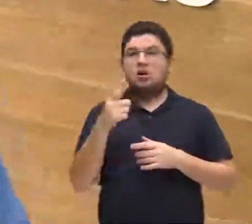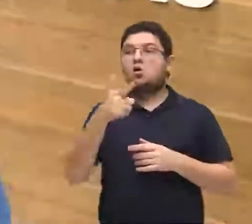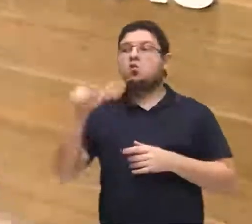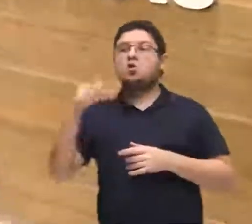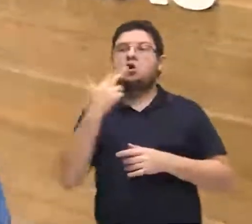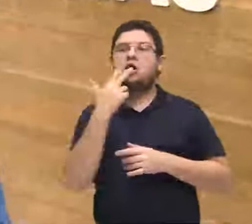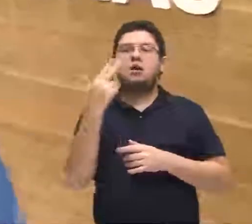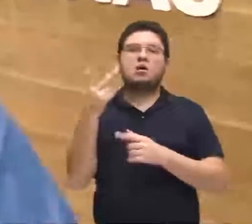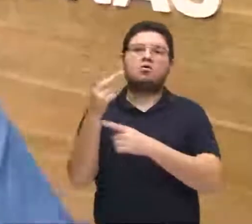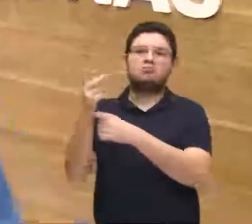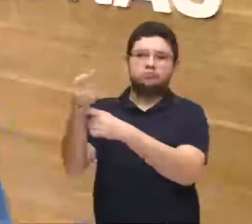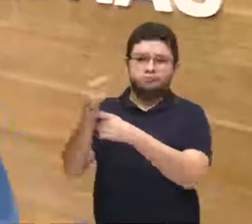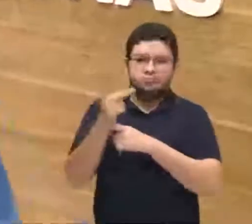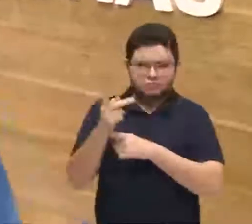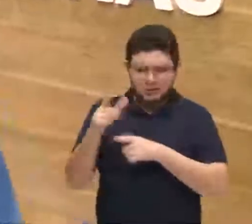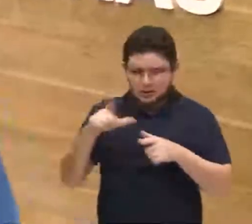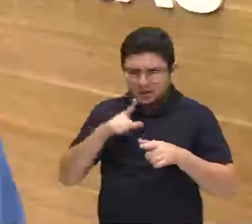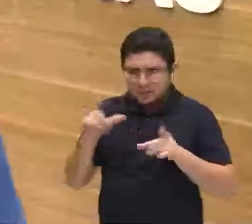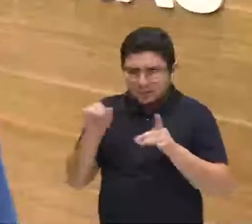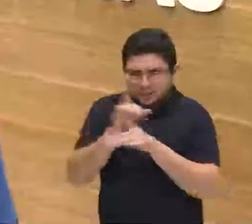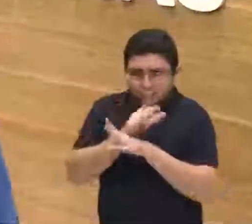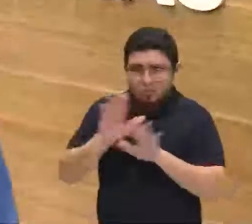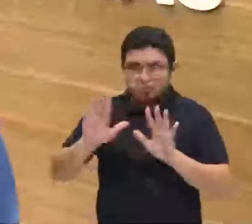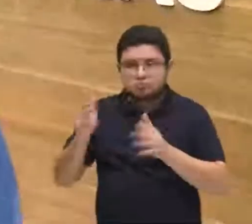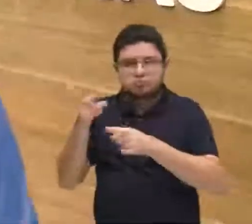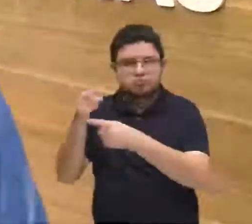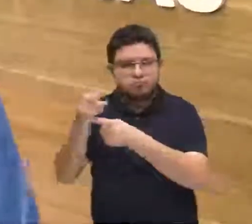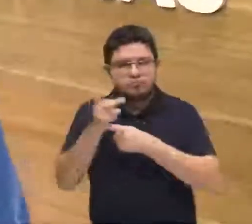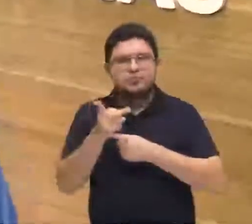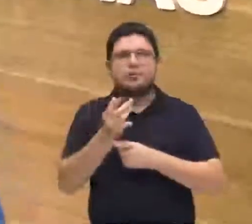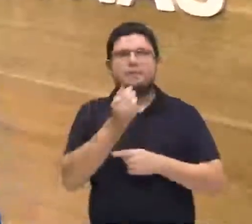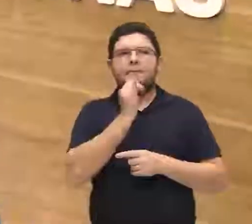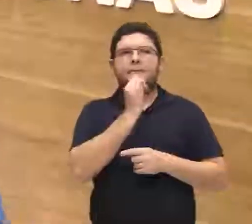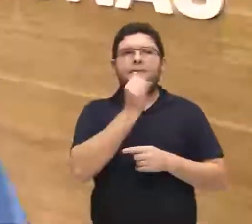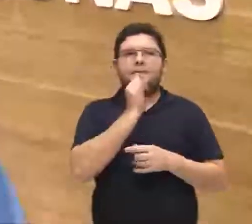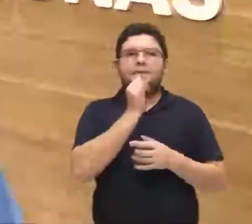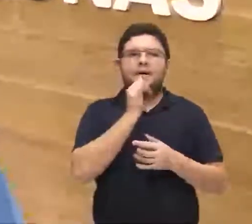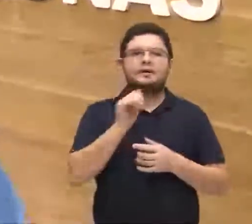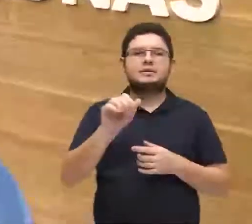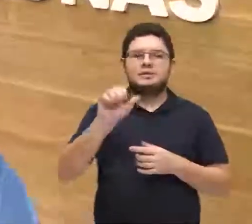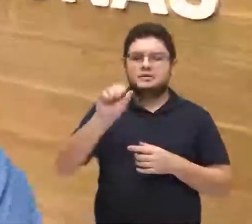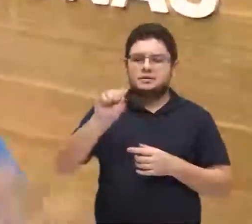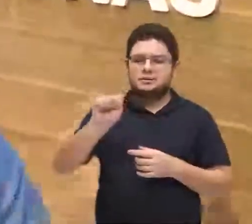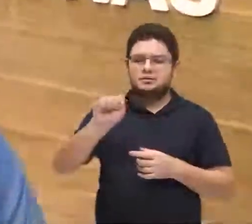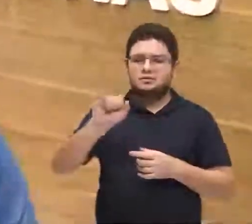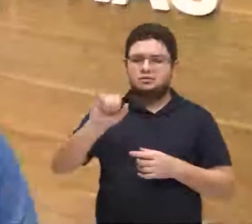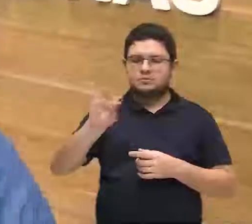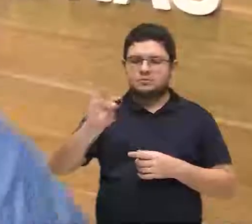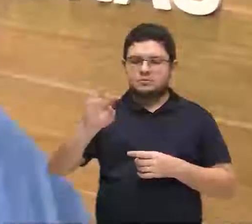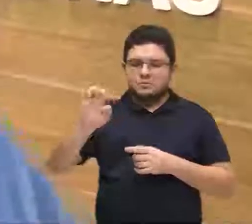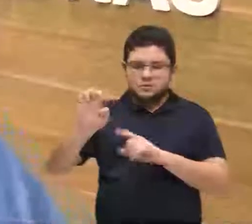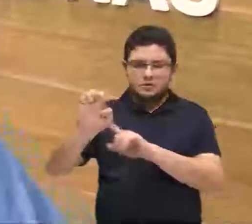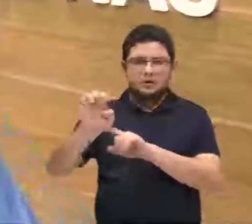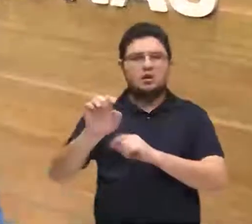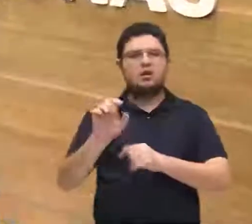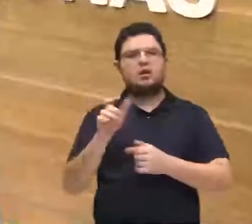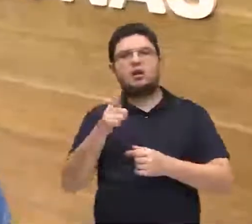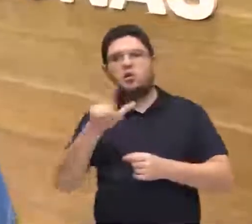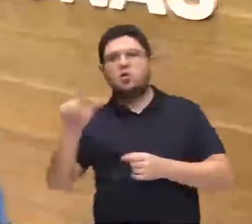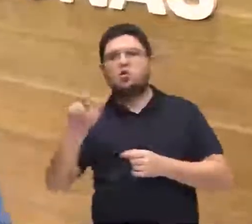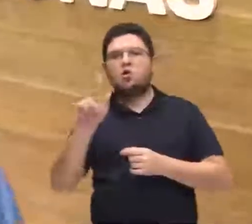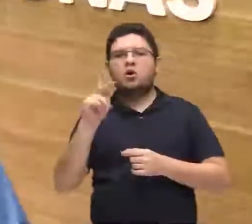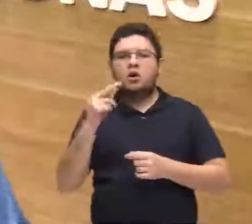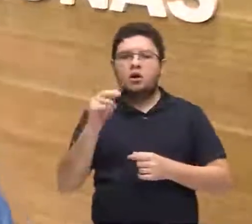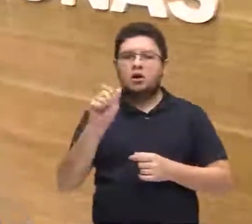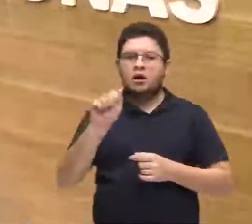língua que já tem esse termo. Por exemplo, site, hardware, software,